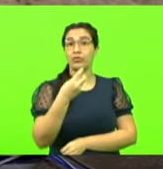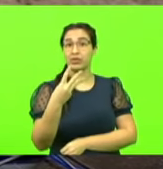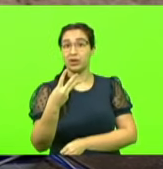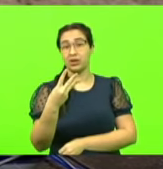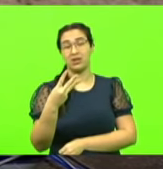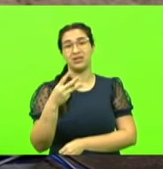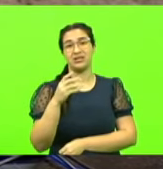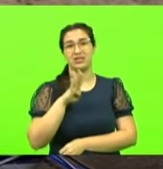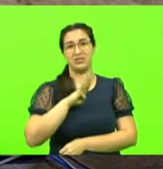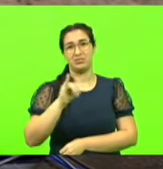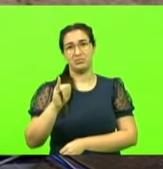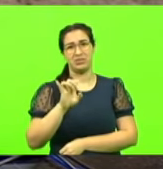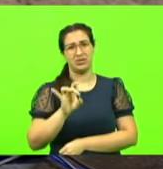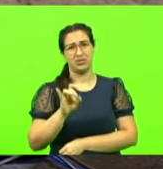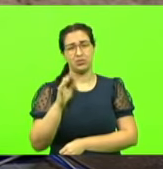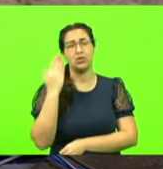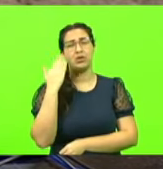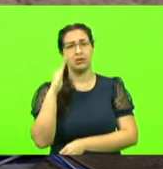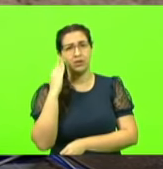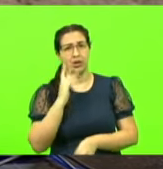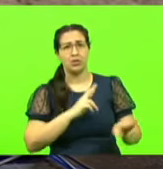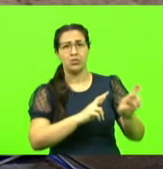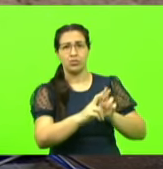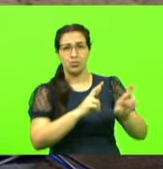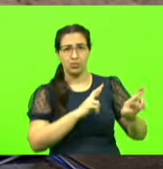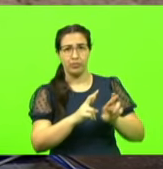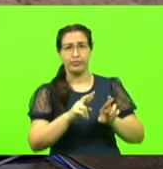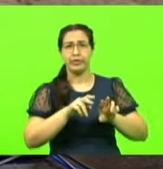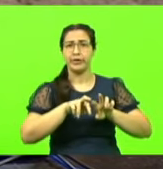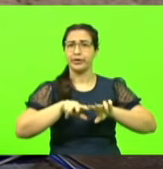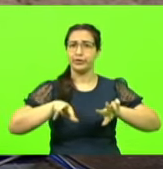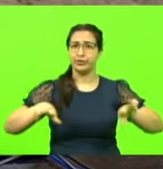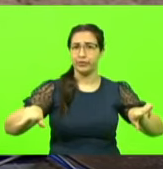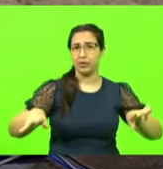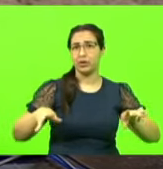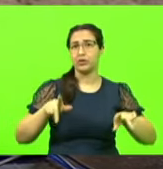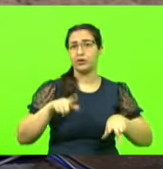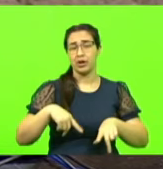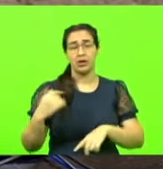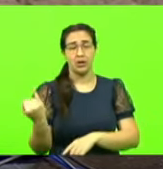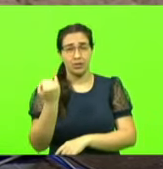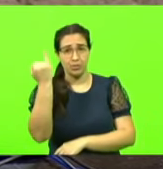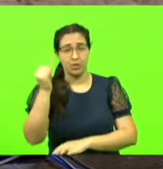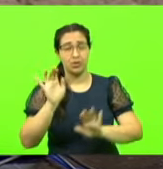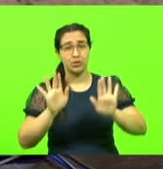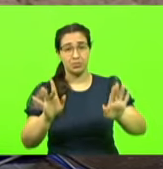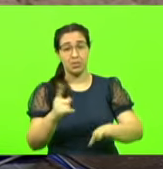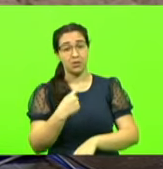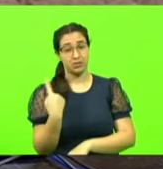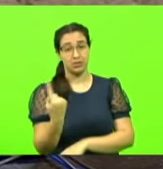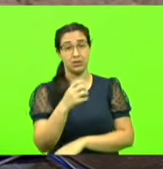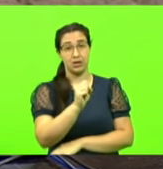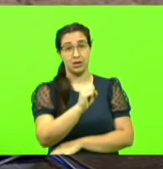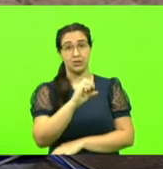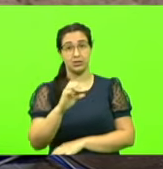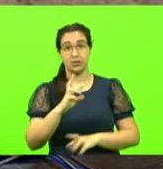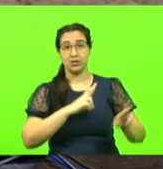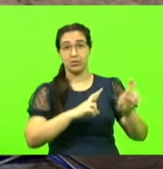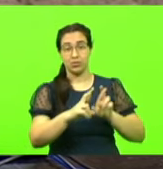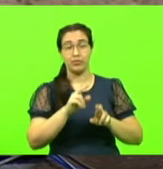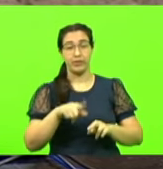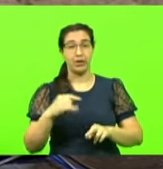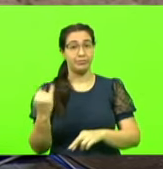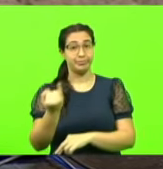importância das BRs, mas assim como elas são importantes, também as nossas SCs são importantes. E o